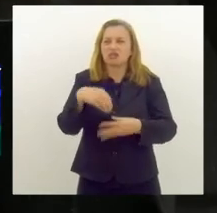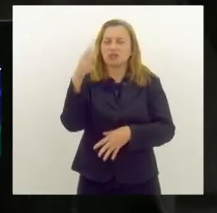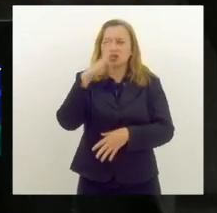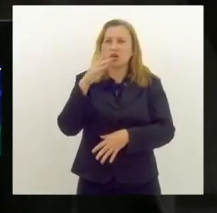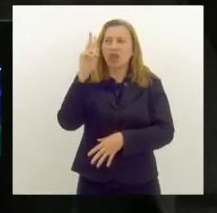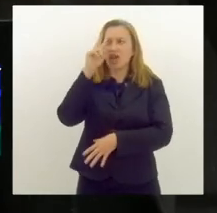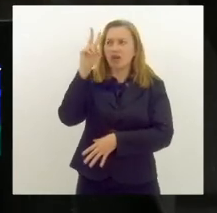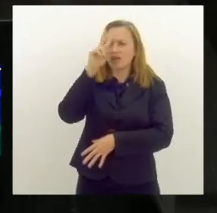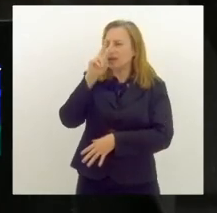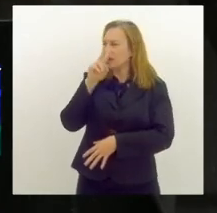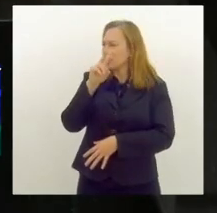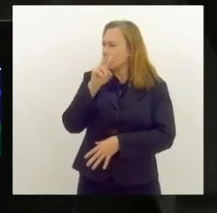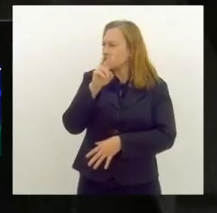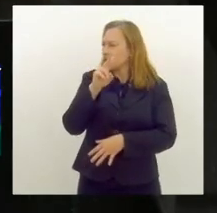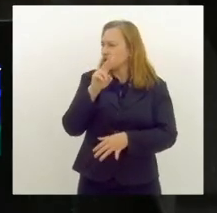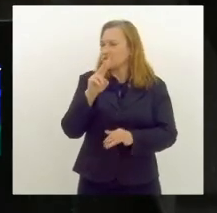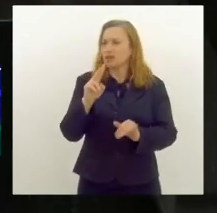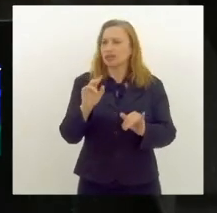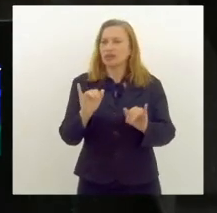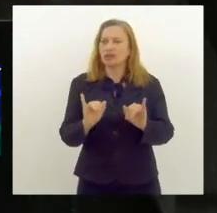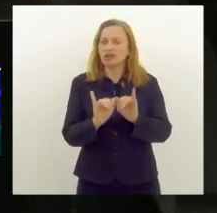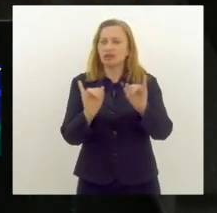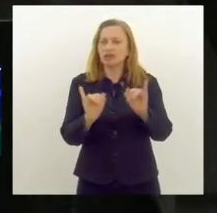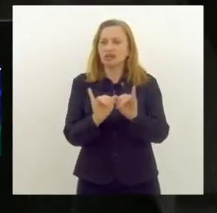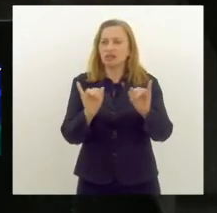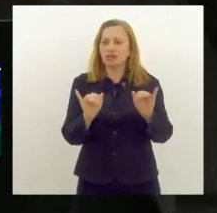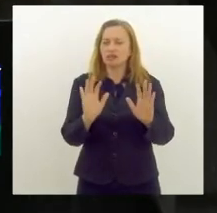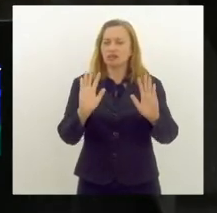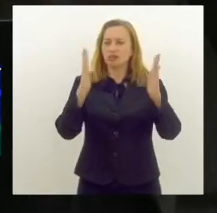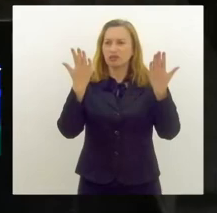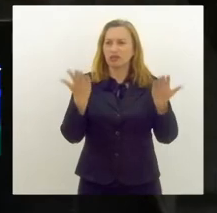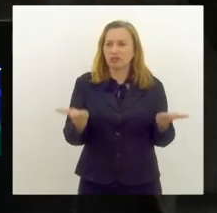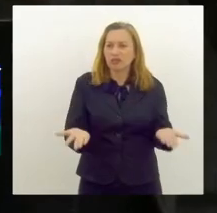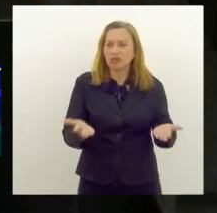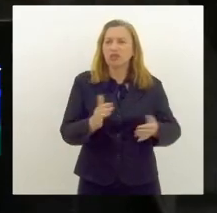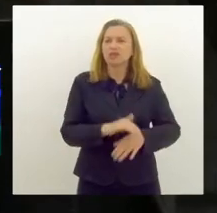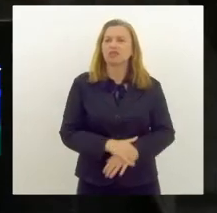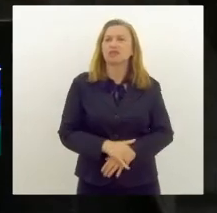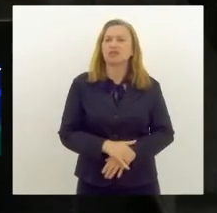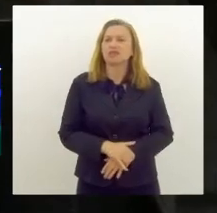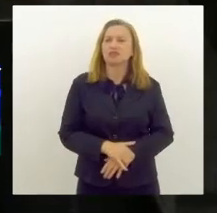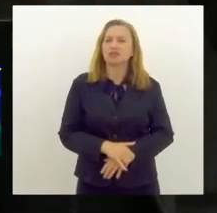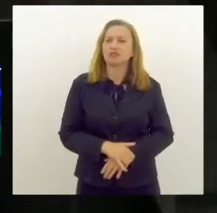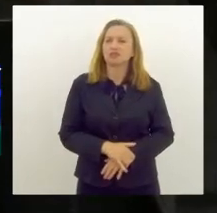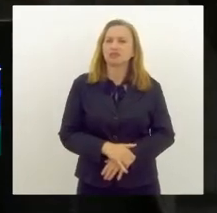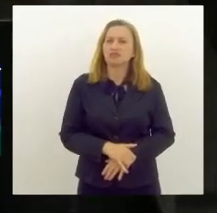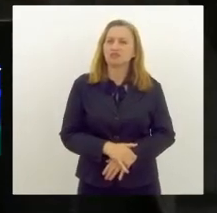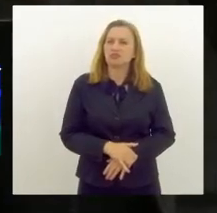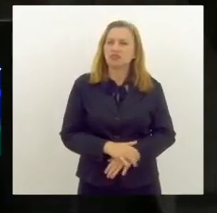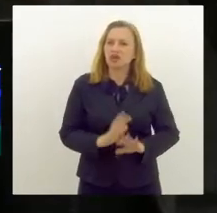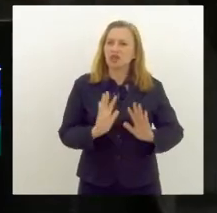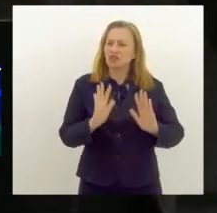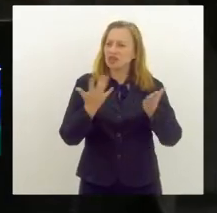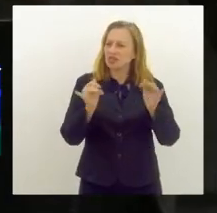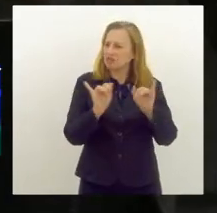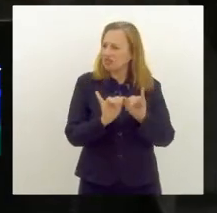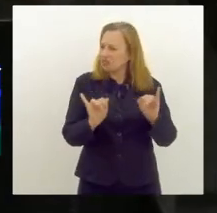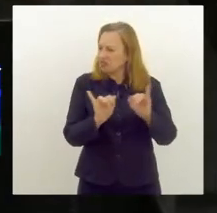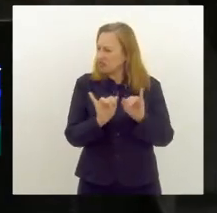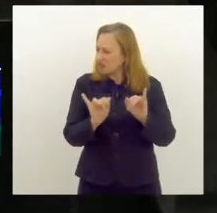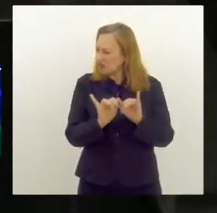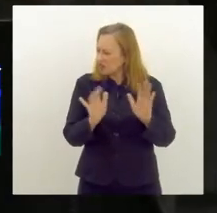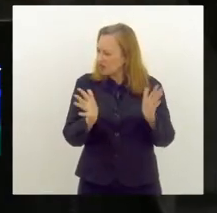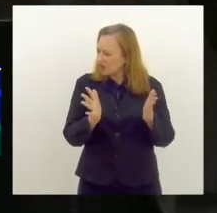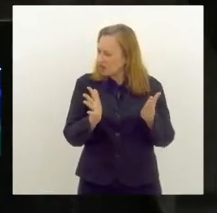Preta. Só pode ser um ranço desse FEBEAPA. Porque,